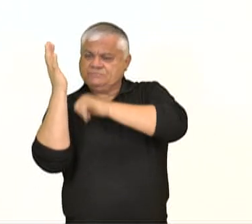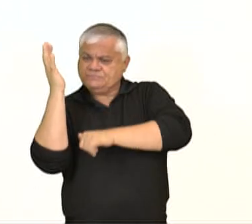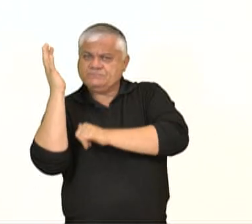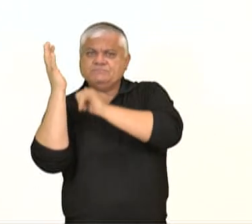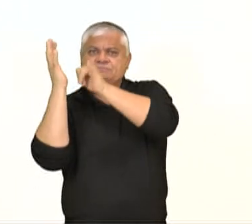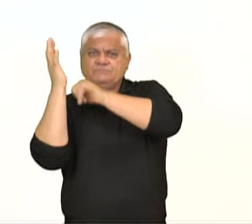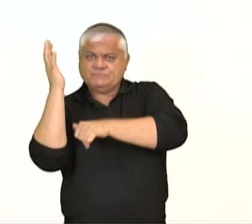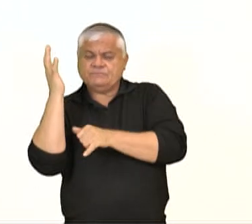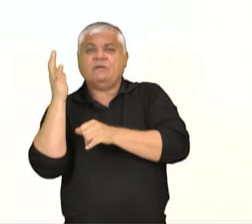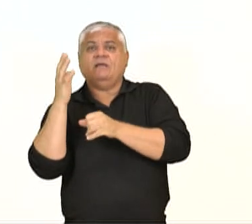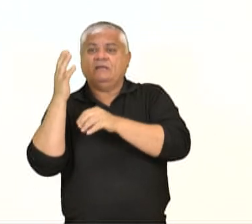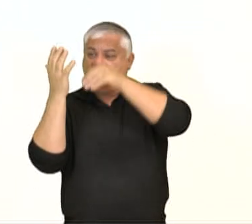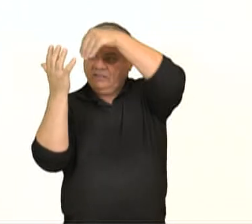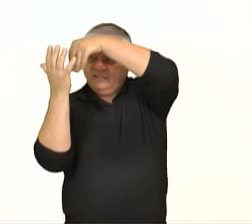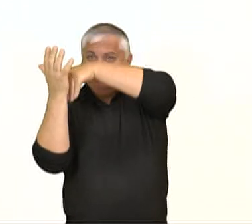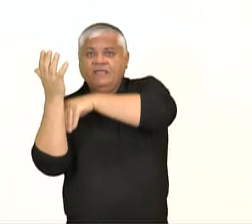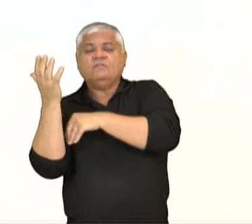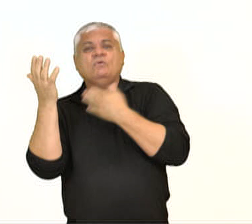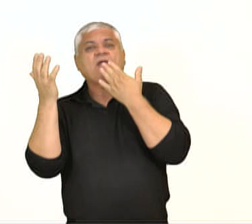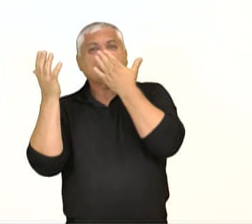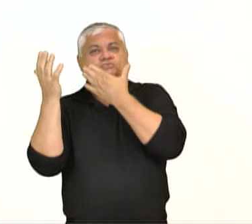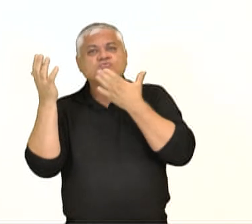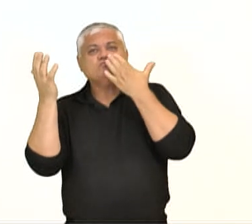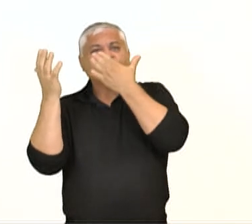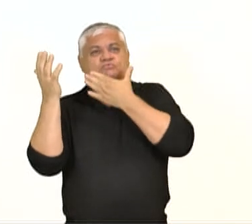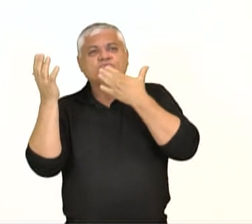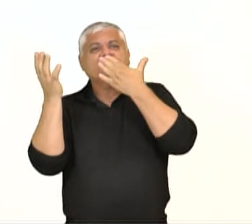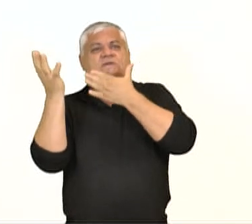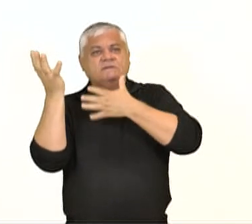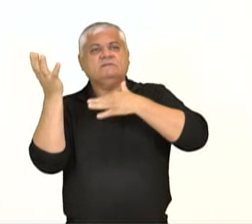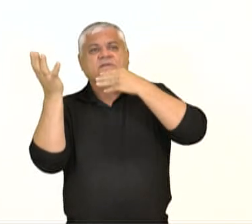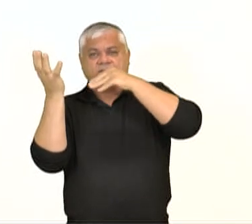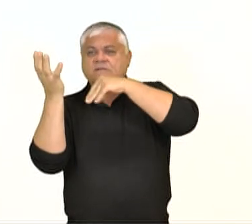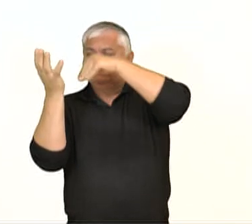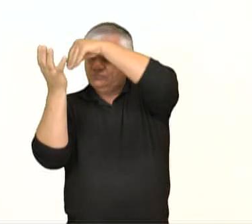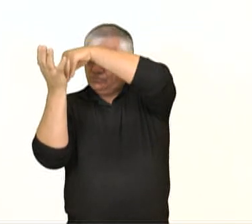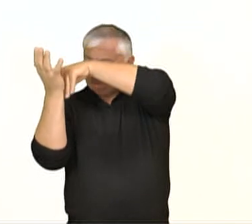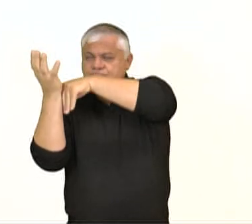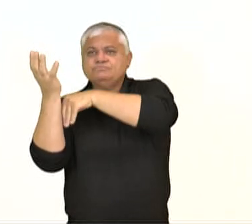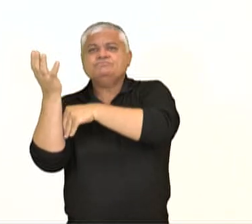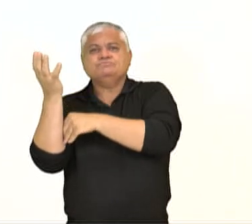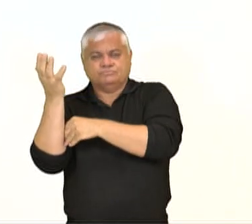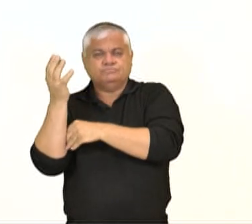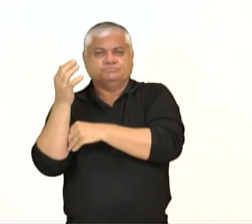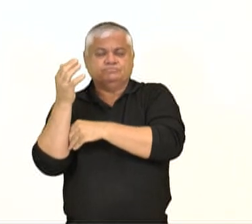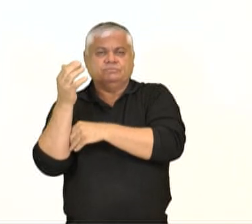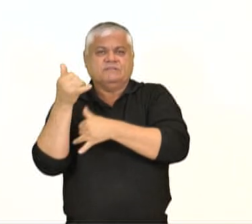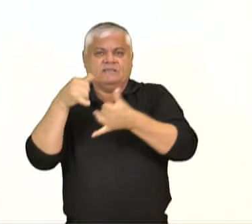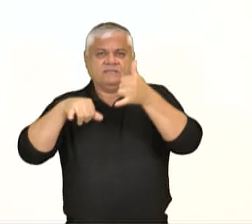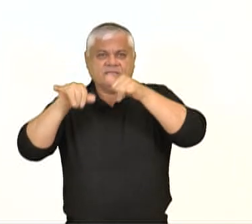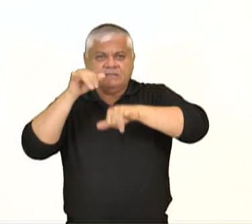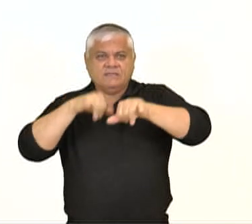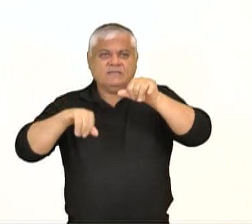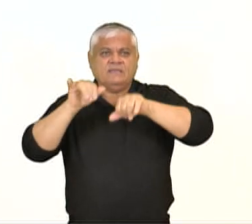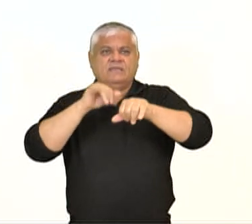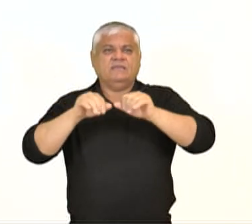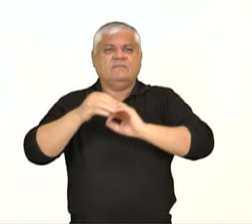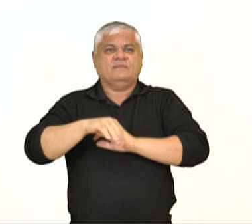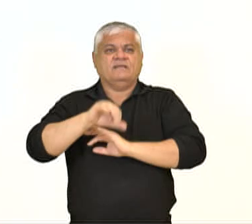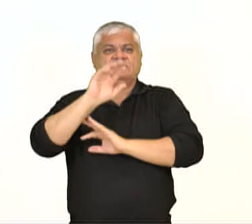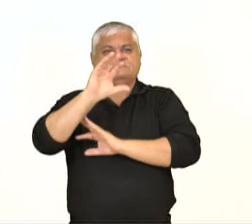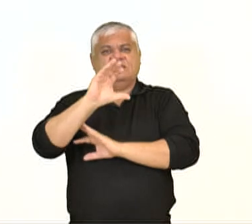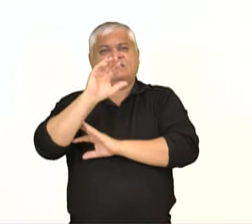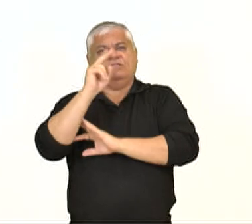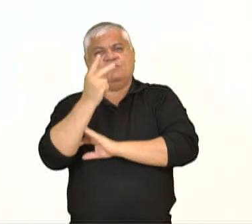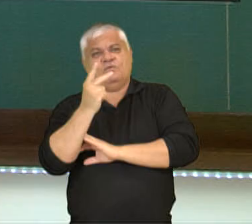O açúcar, que está mostrado aqui para nós, a fórmula química da glicose, essa substância produzida,